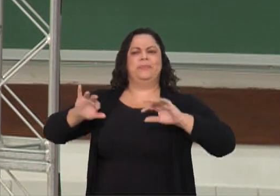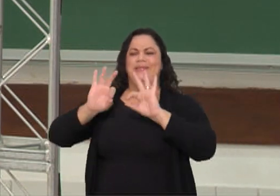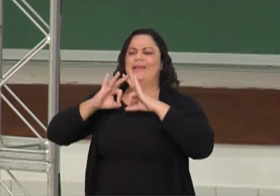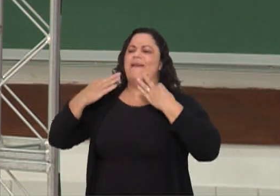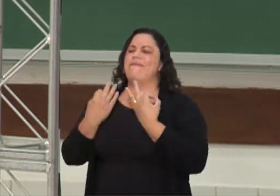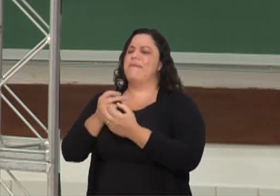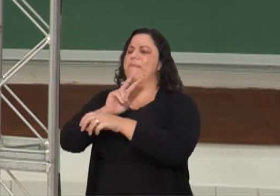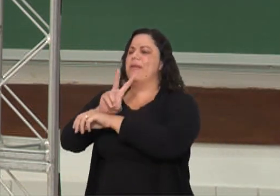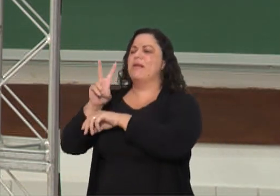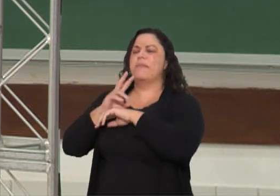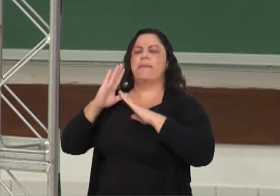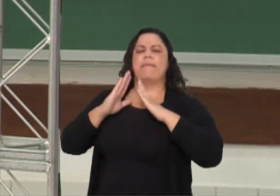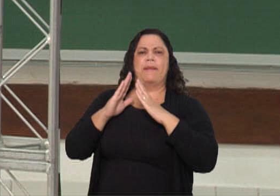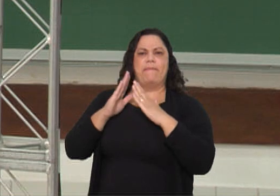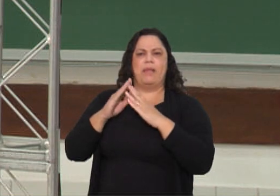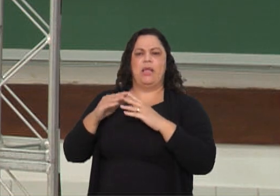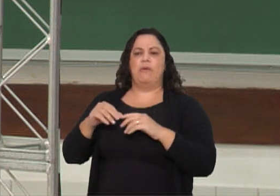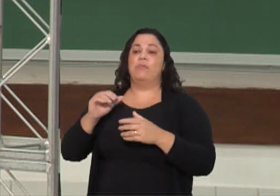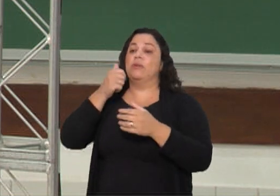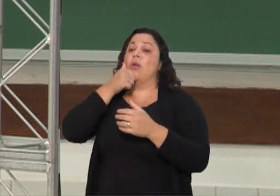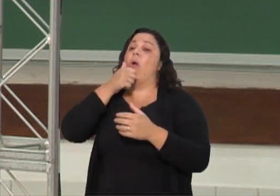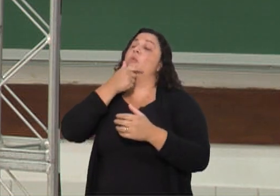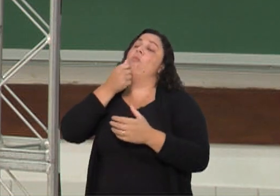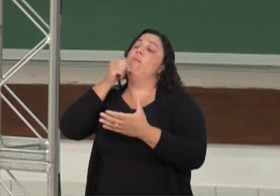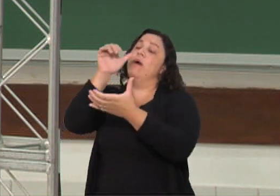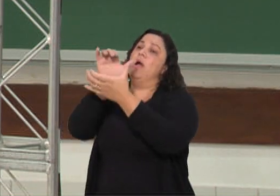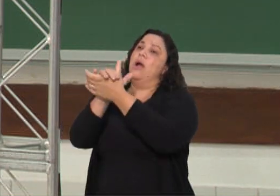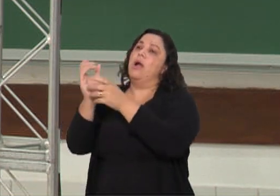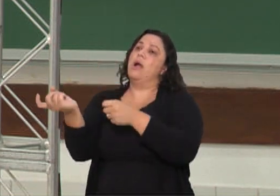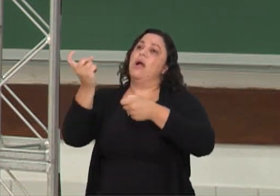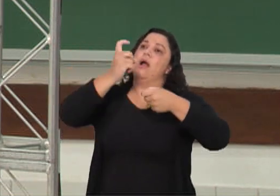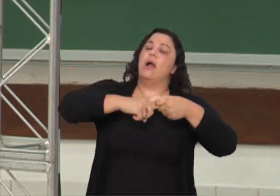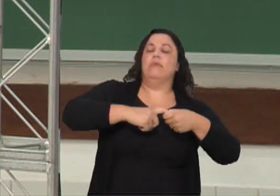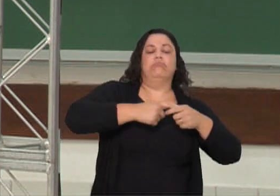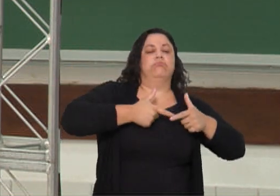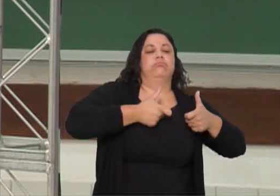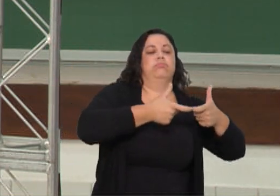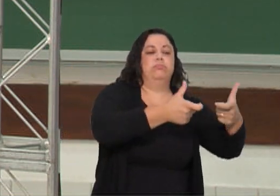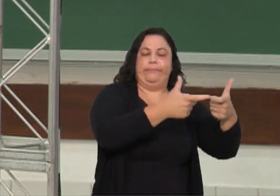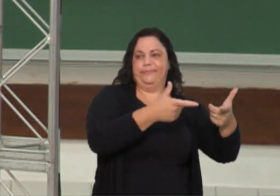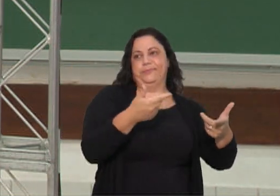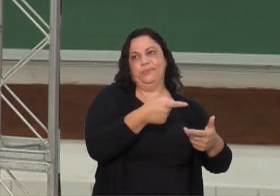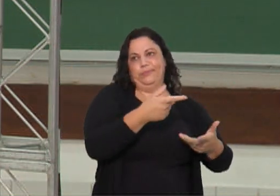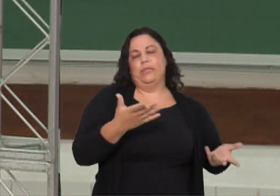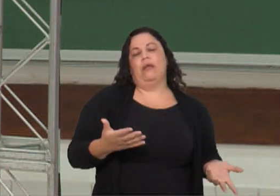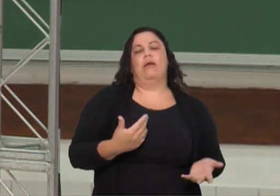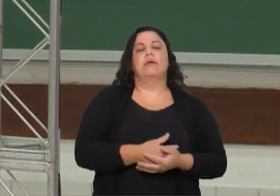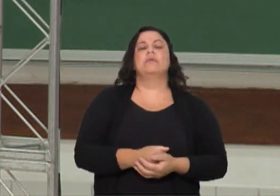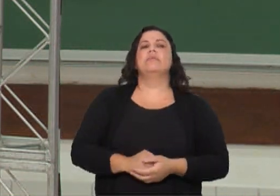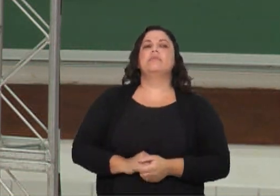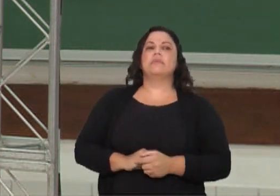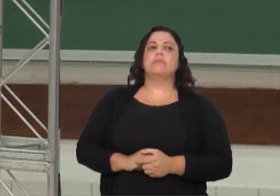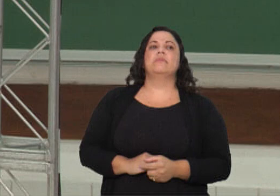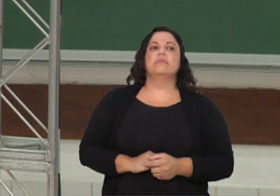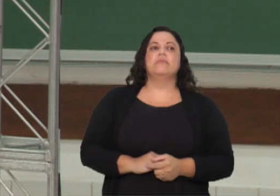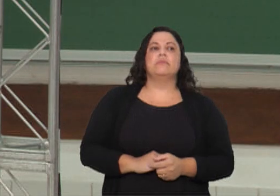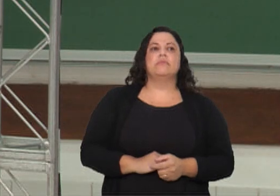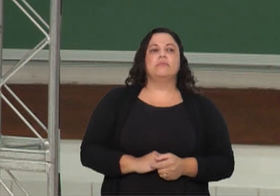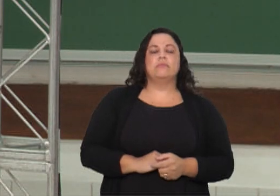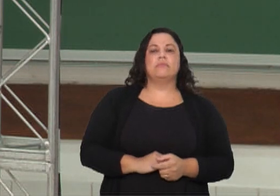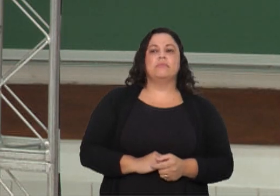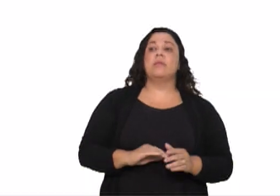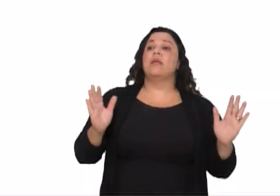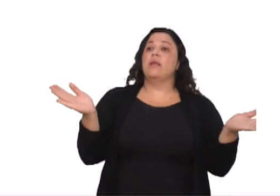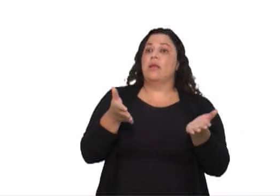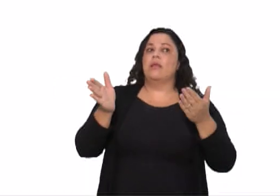a casa, porque o guerreiro estava voltado para os seus afazeres, atividades militares. E aqui, vamos lá, vamos fechar com